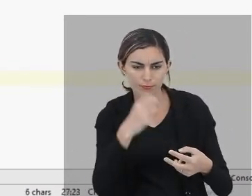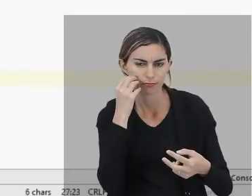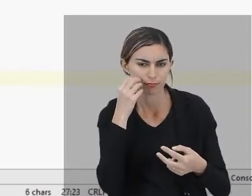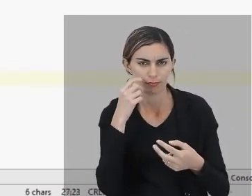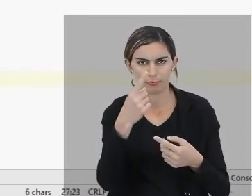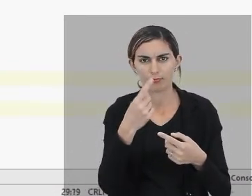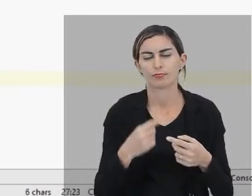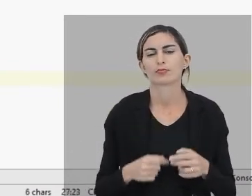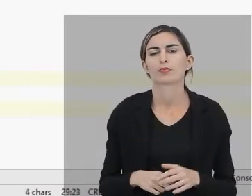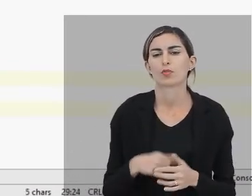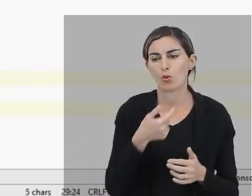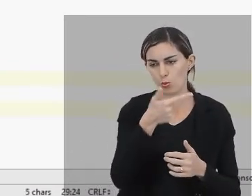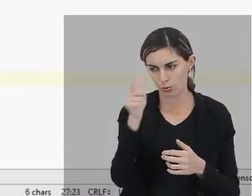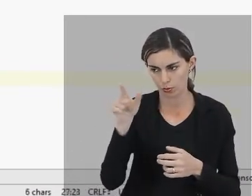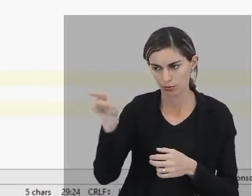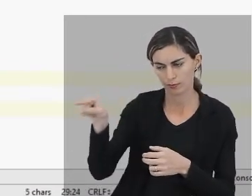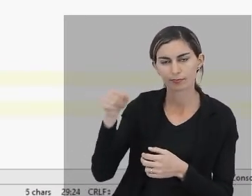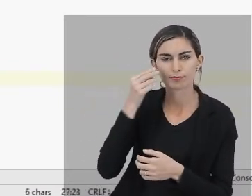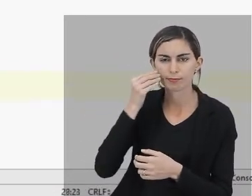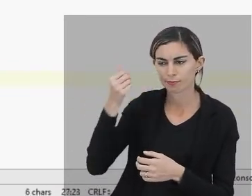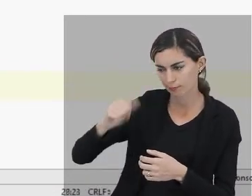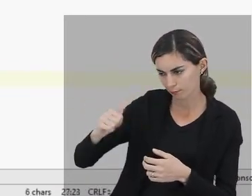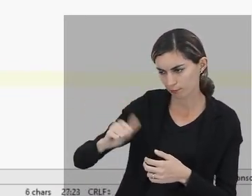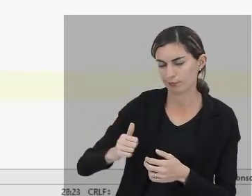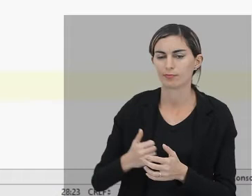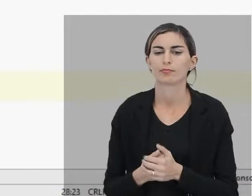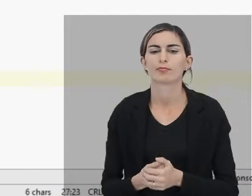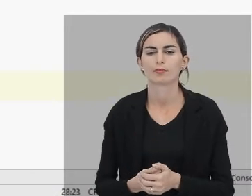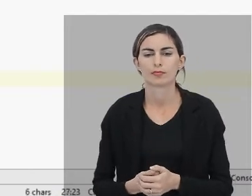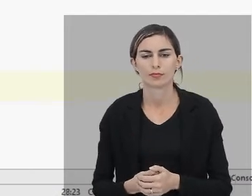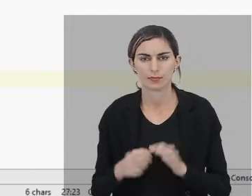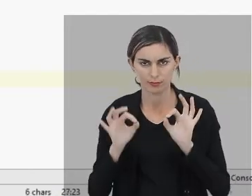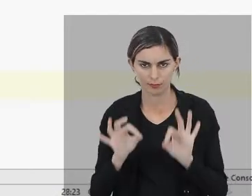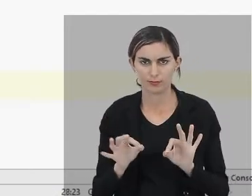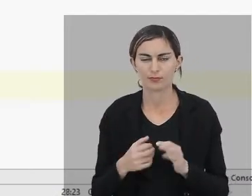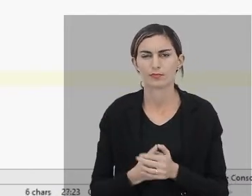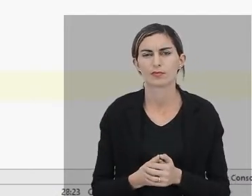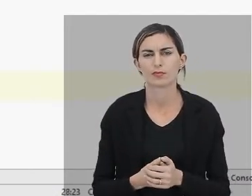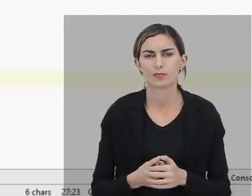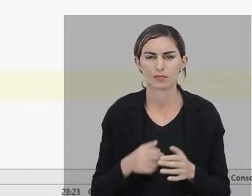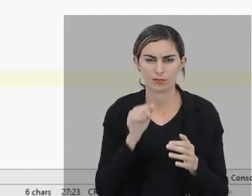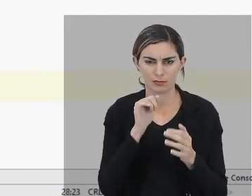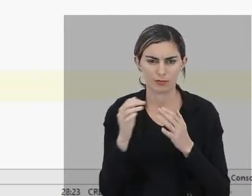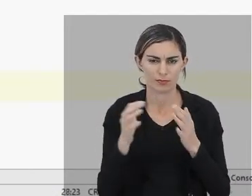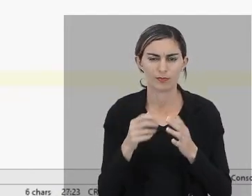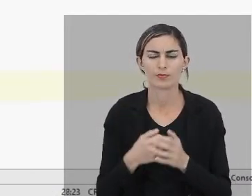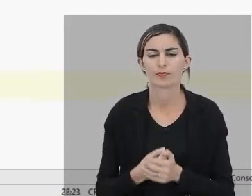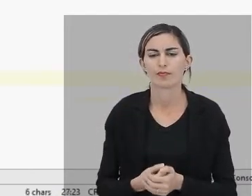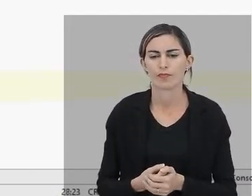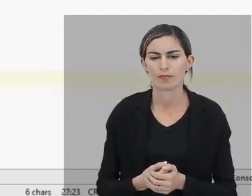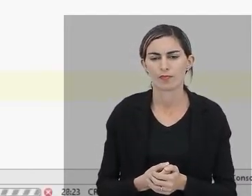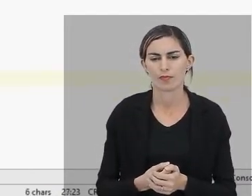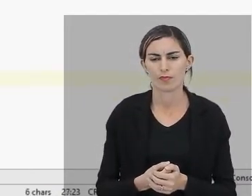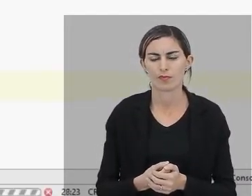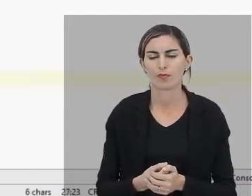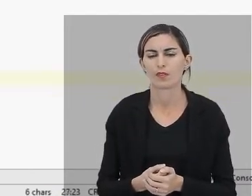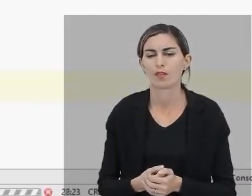teste aqui e faz um outro teste aqui, certo? Vamos rodar e ver o que vai